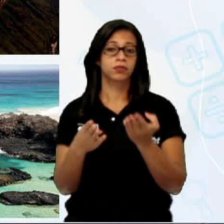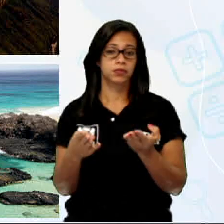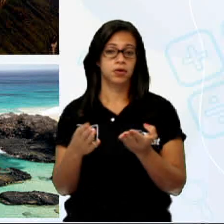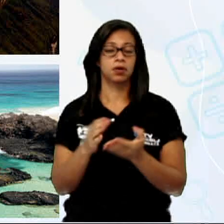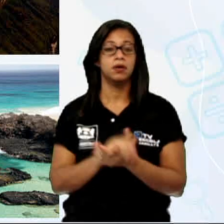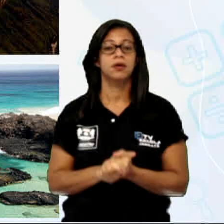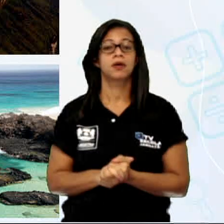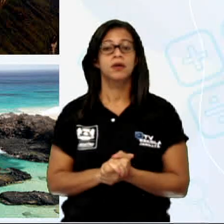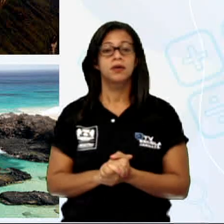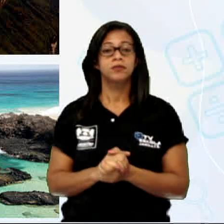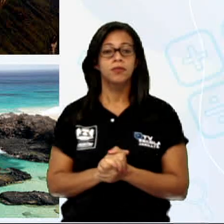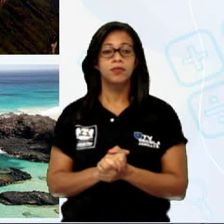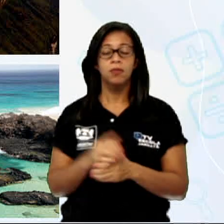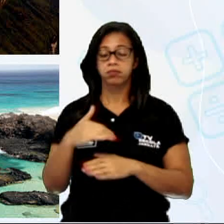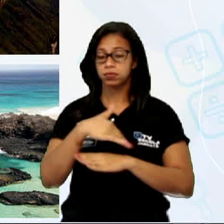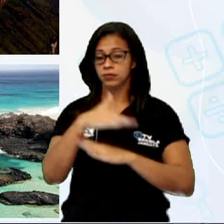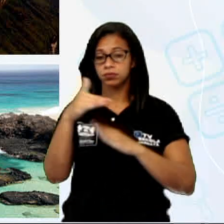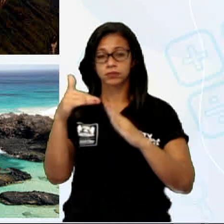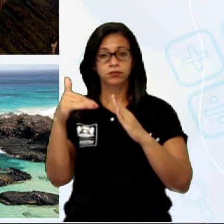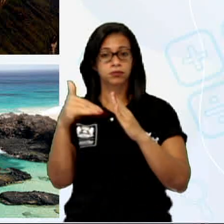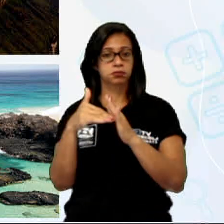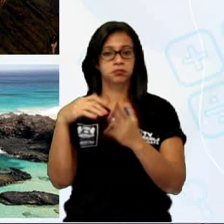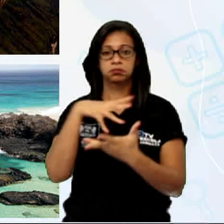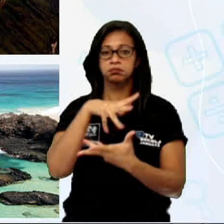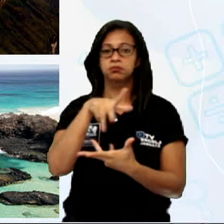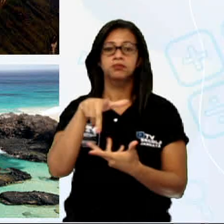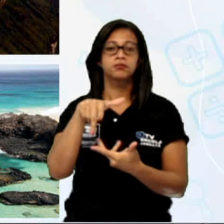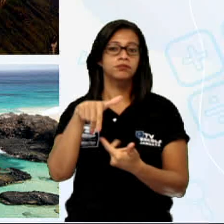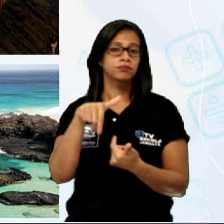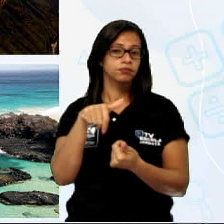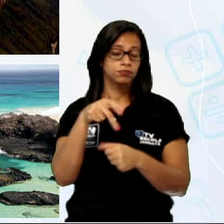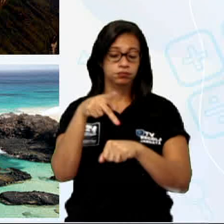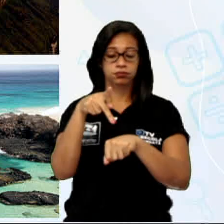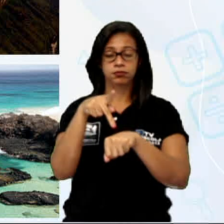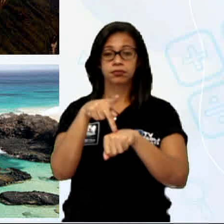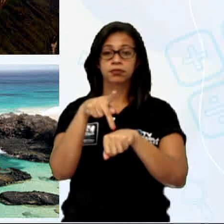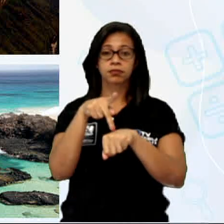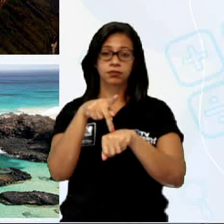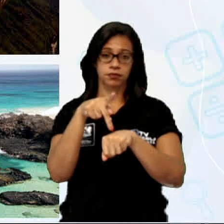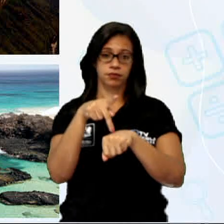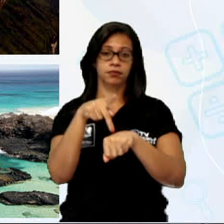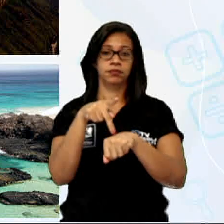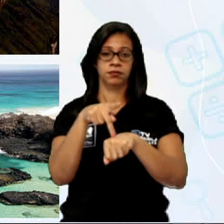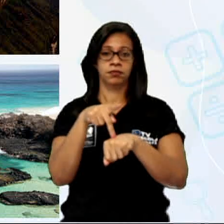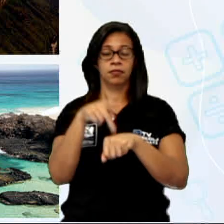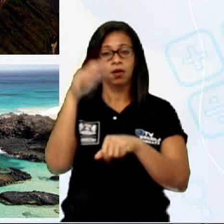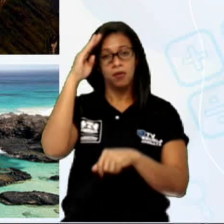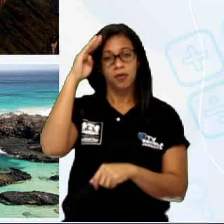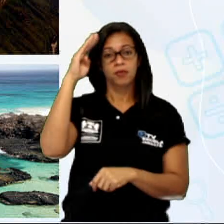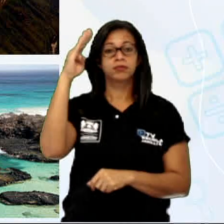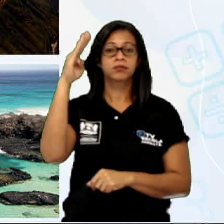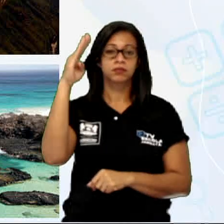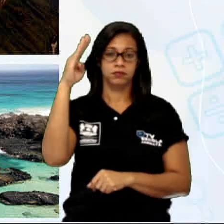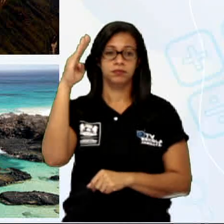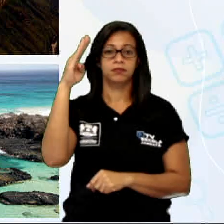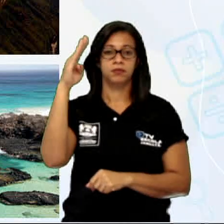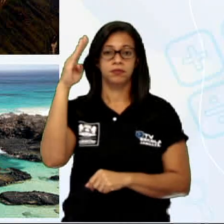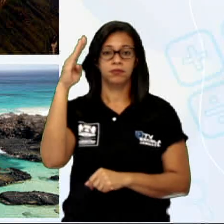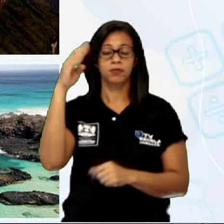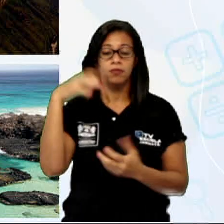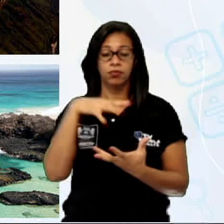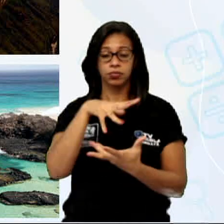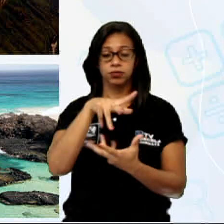toda a superfície terrestre. As rochas é a base da superfície da Terra,